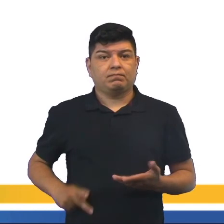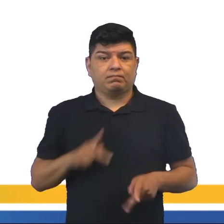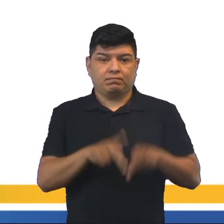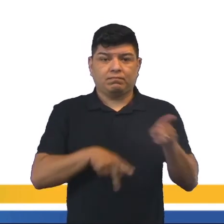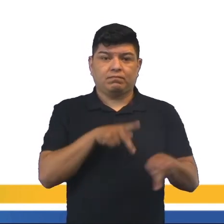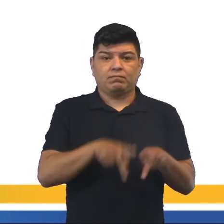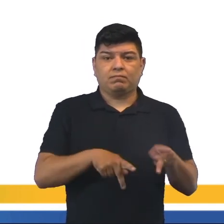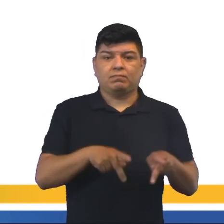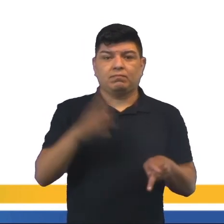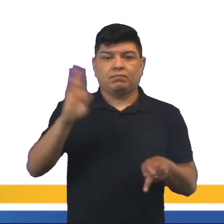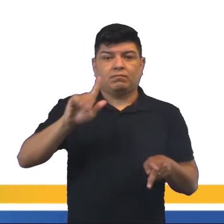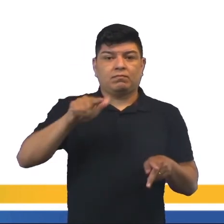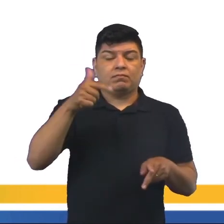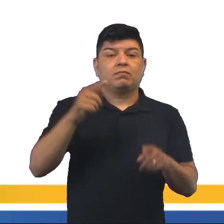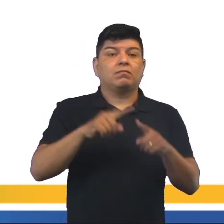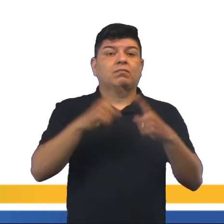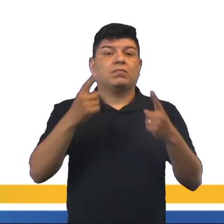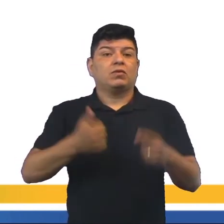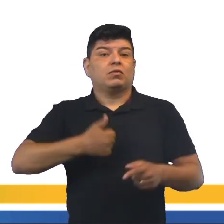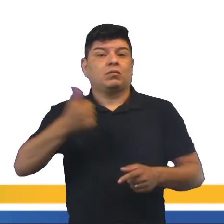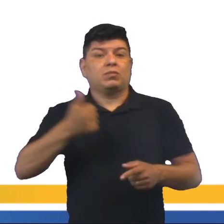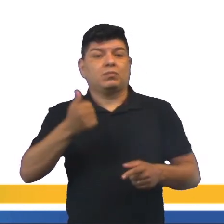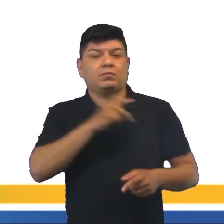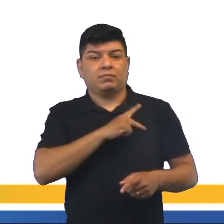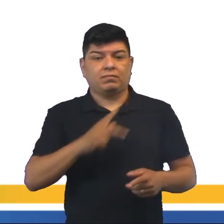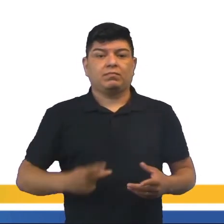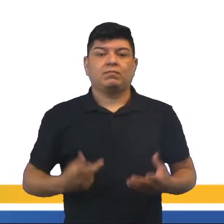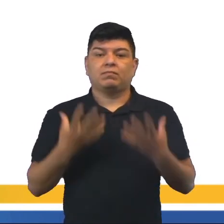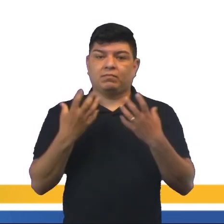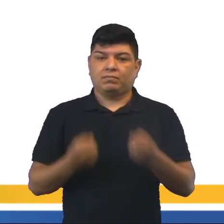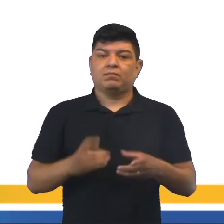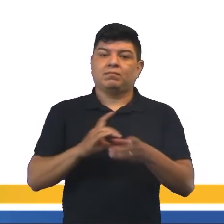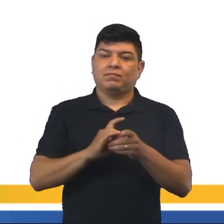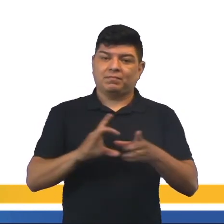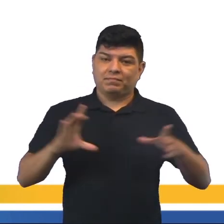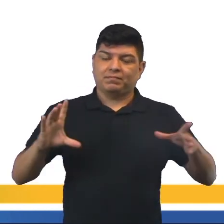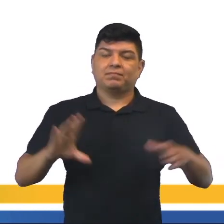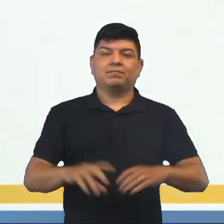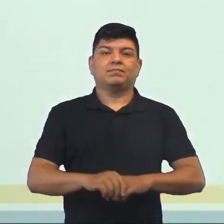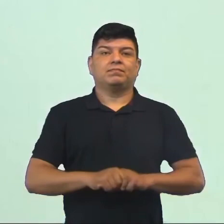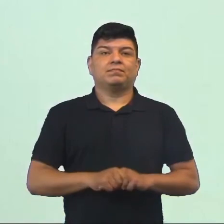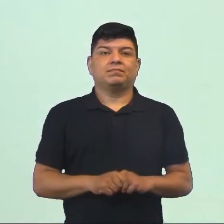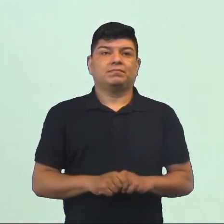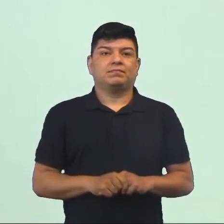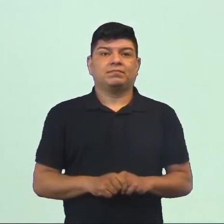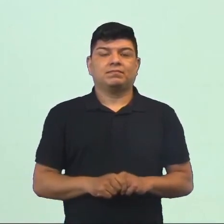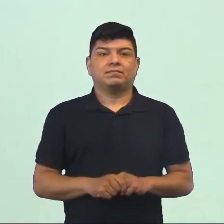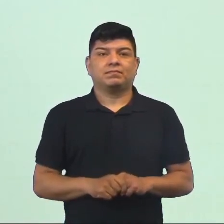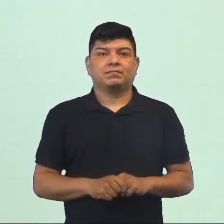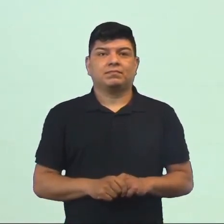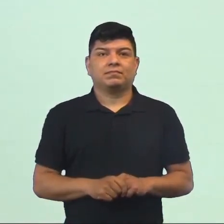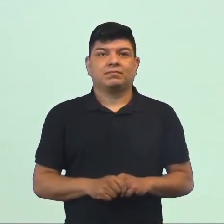do Brasil após a ditadura, foi o primeiro presidente eleito democraticamente.